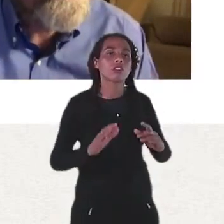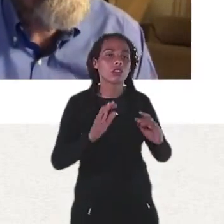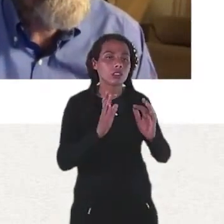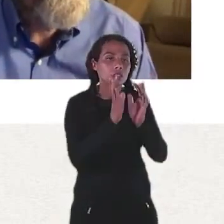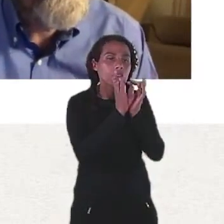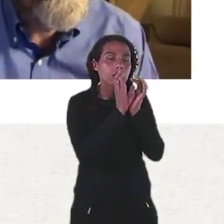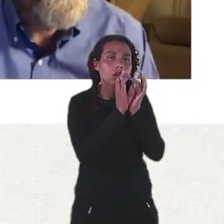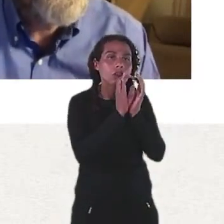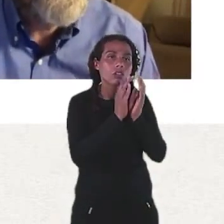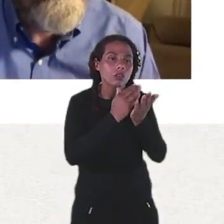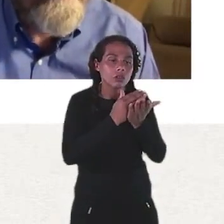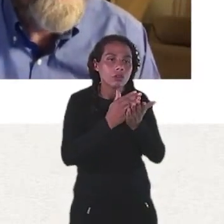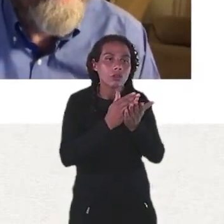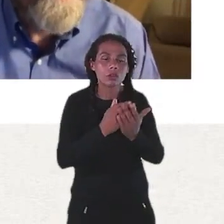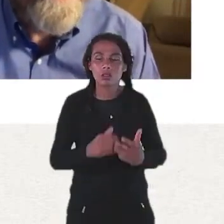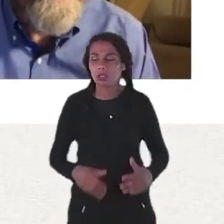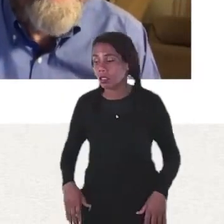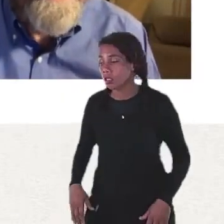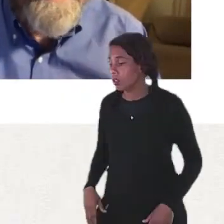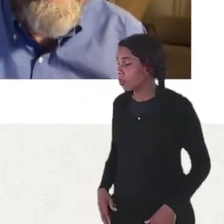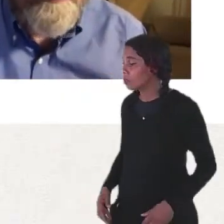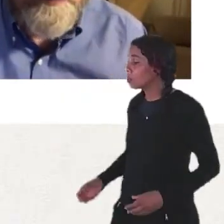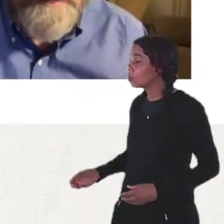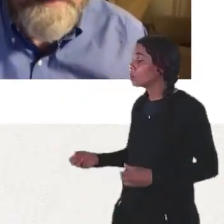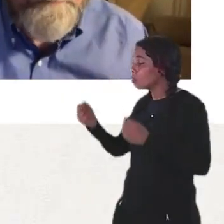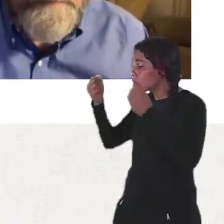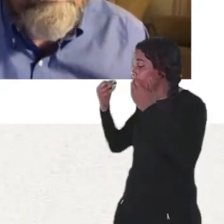orgânico analógico digital. Explica isso para mim.